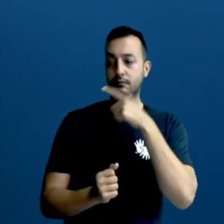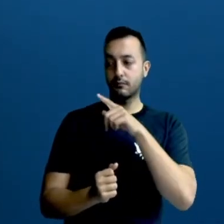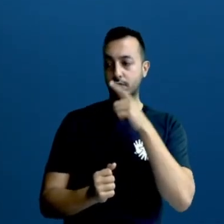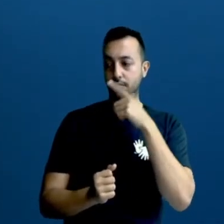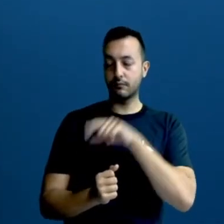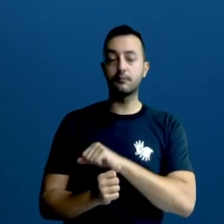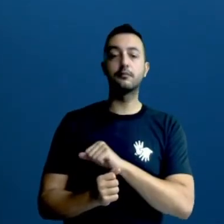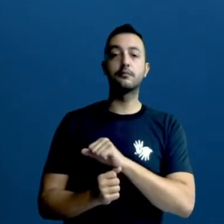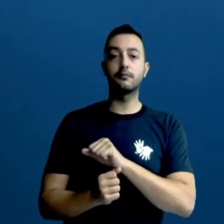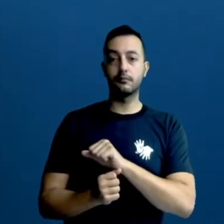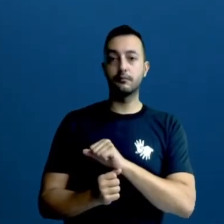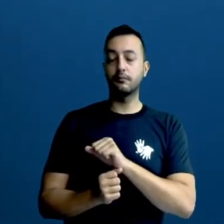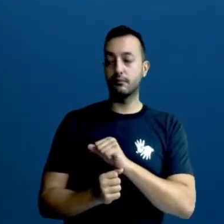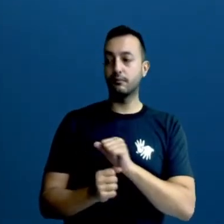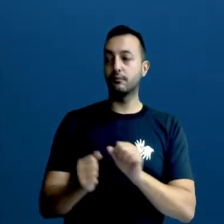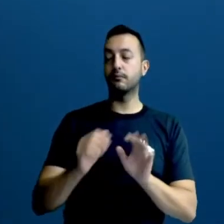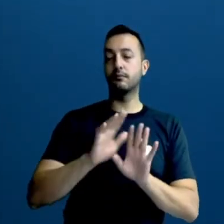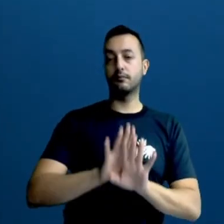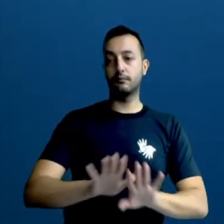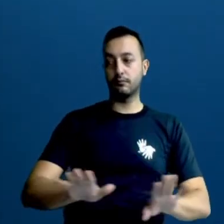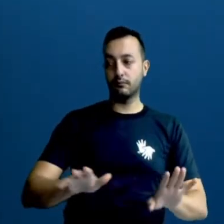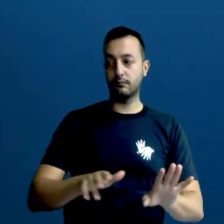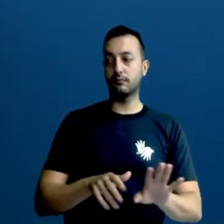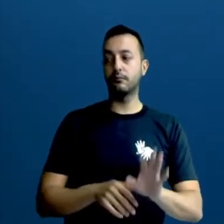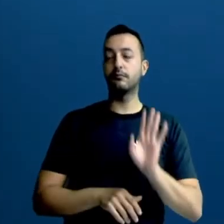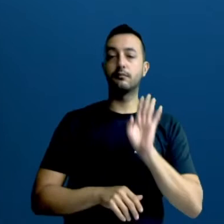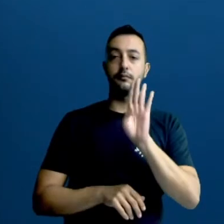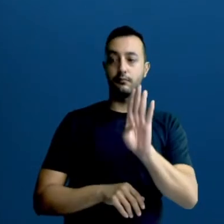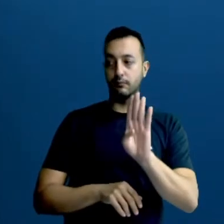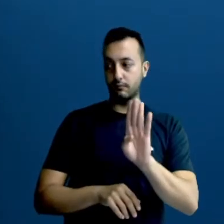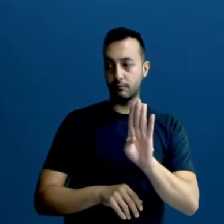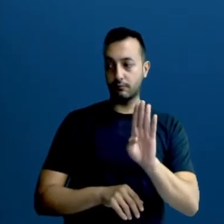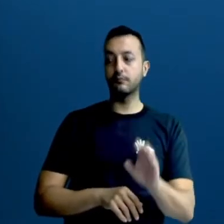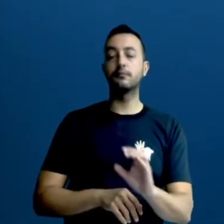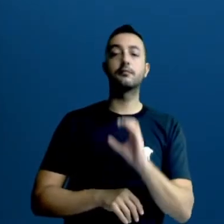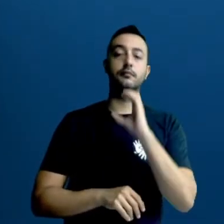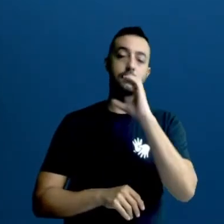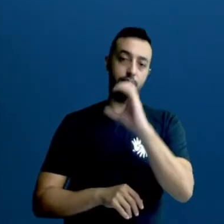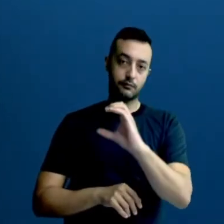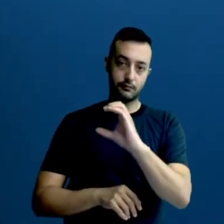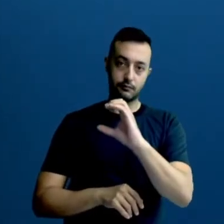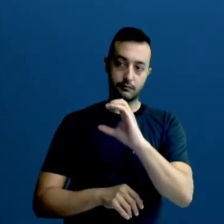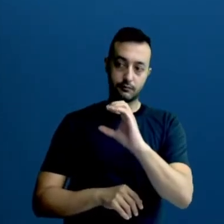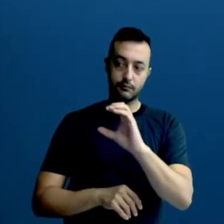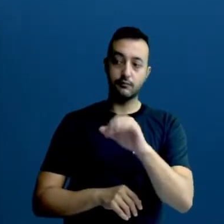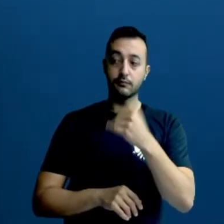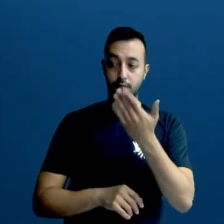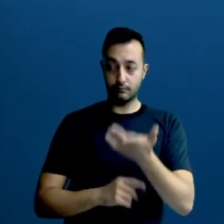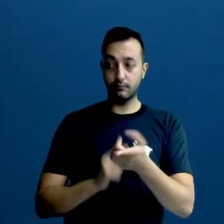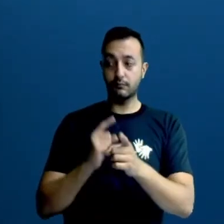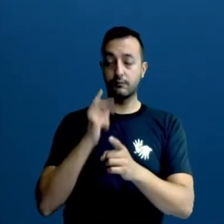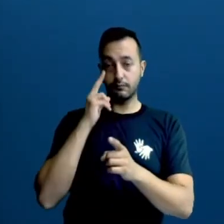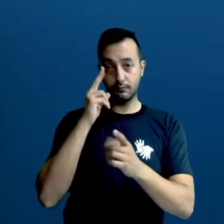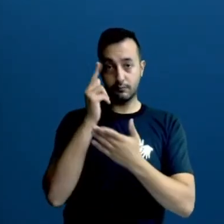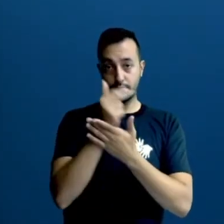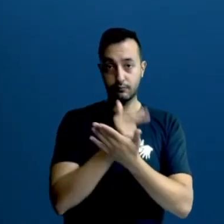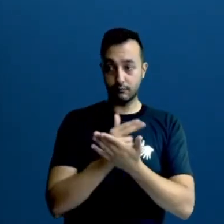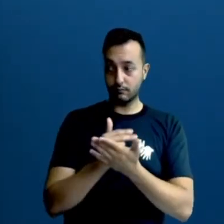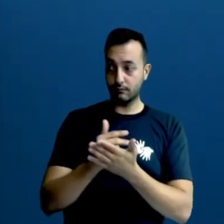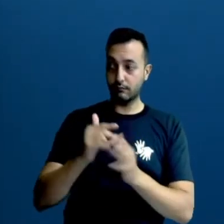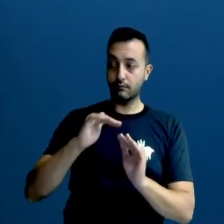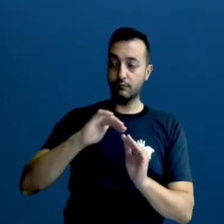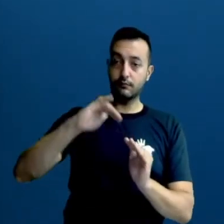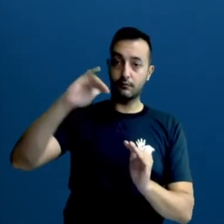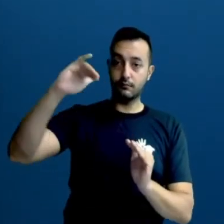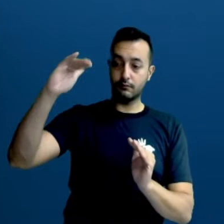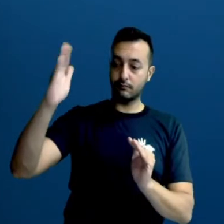com essa forma. Aqui o polígono B e aqui o polígono C. A gente consegue ver as linhas aí, ó, dividindo, né,